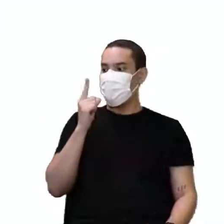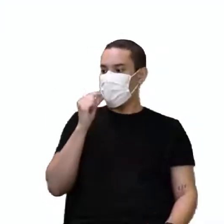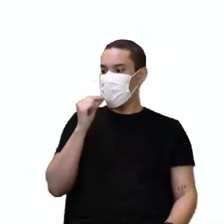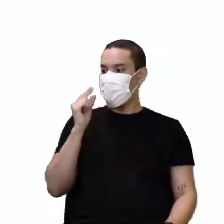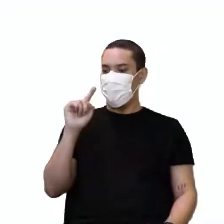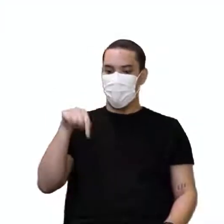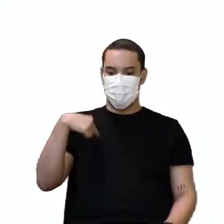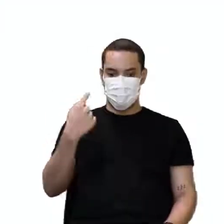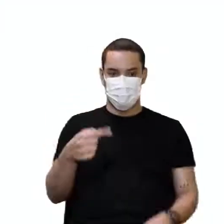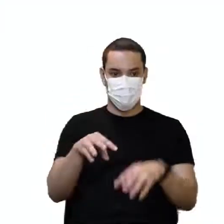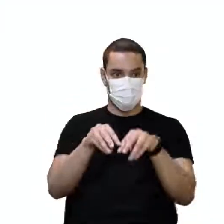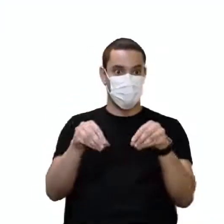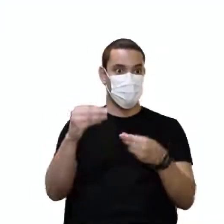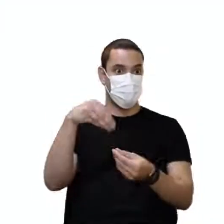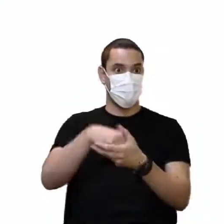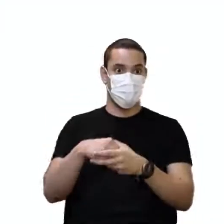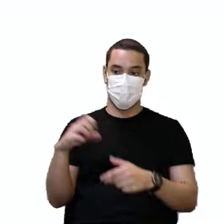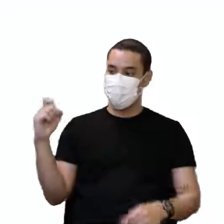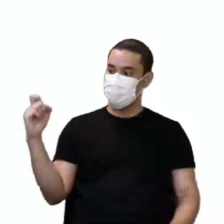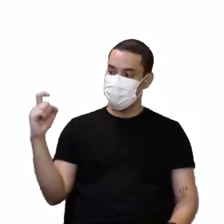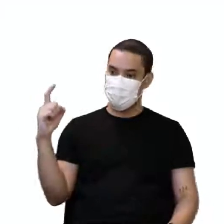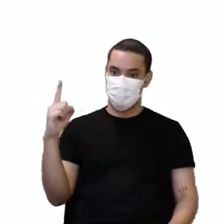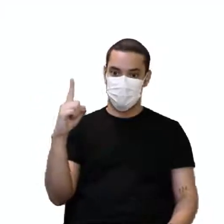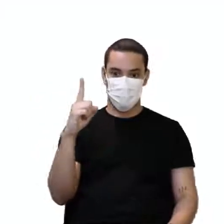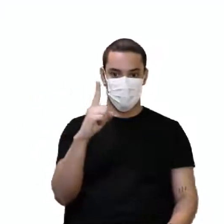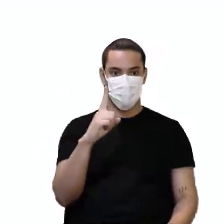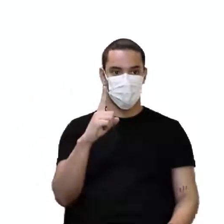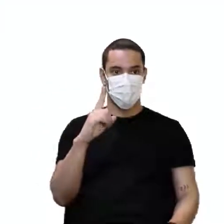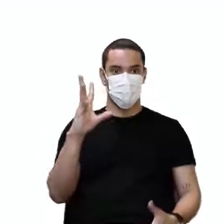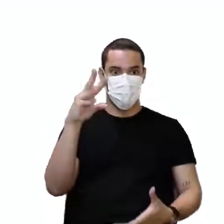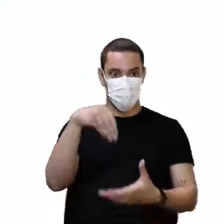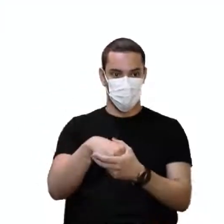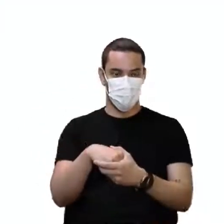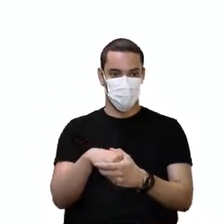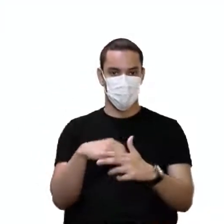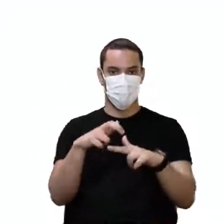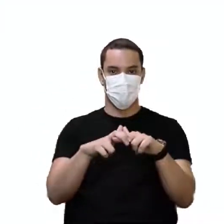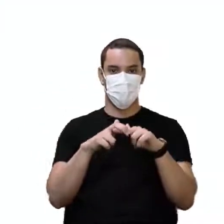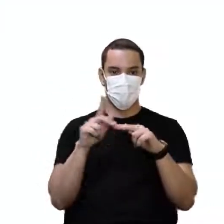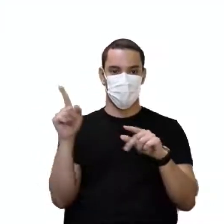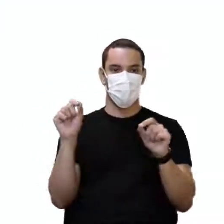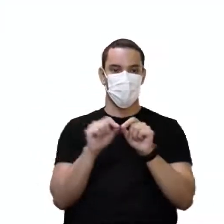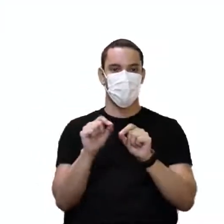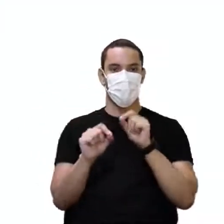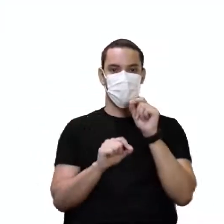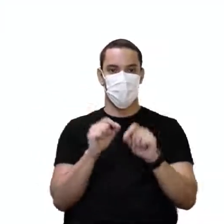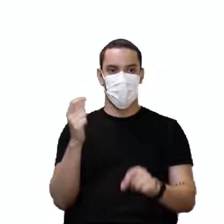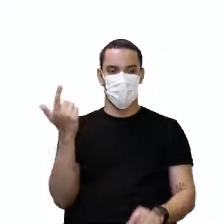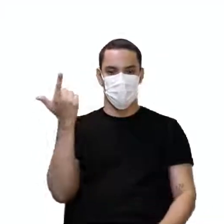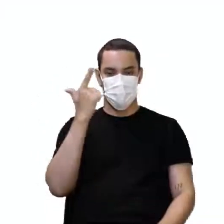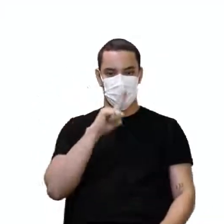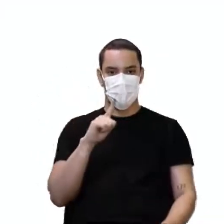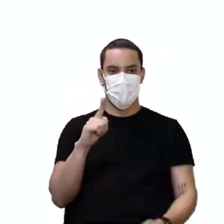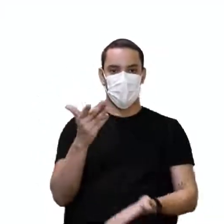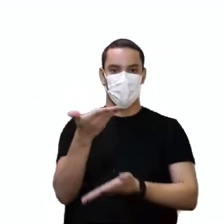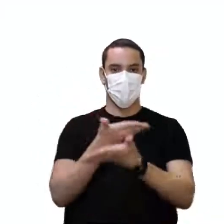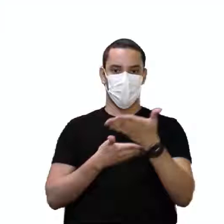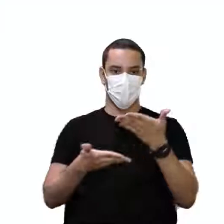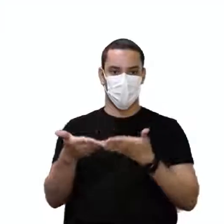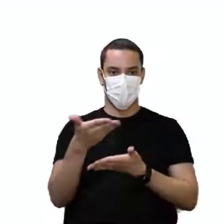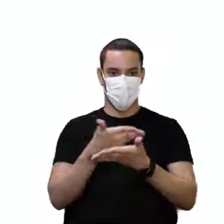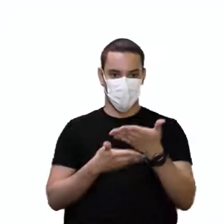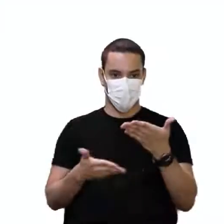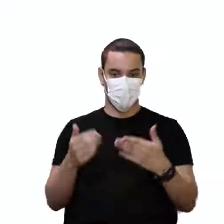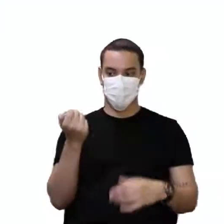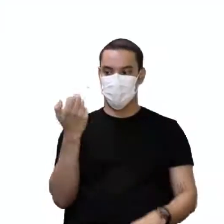ambiente terrestre. Isso dentro do processo evolutivo, tá? E essa casca porosa faz com que eles consigam trocar gases,